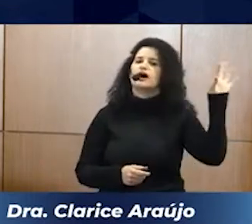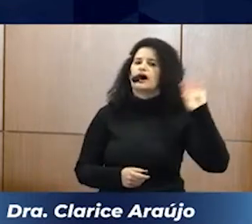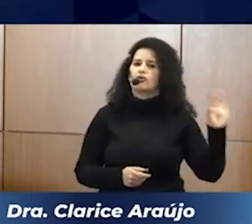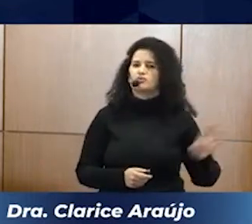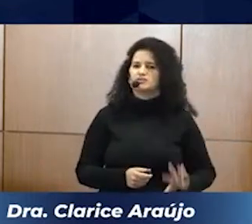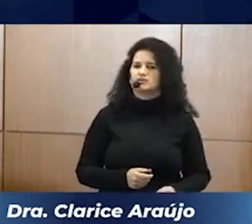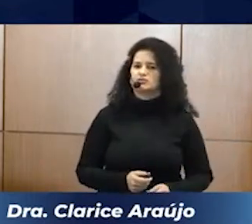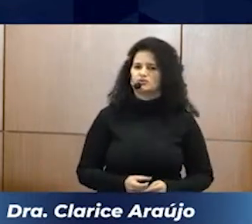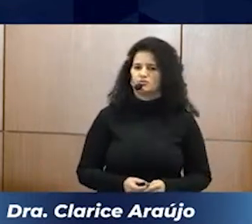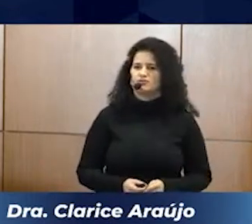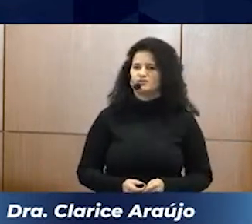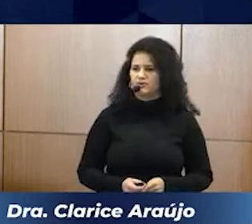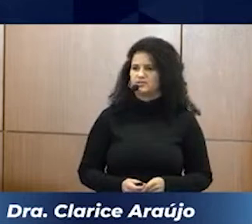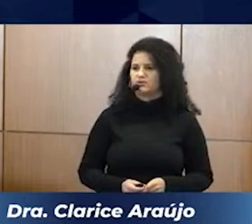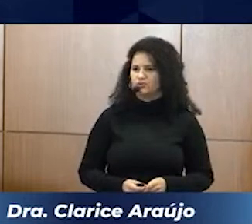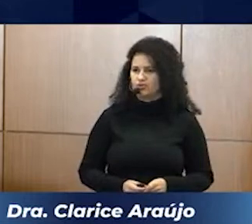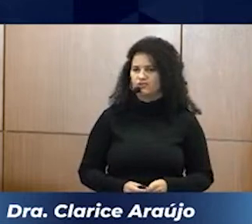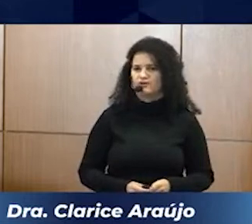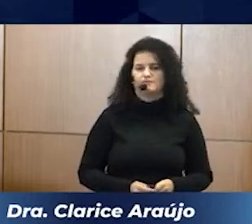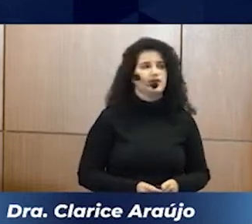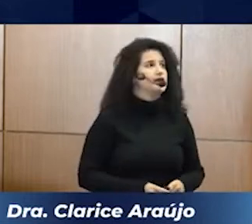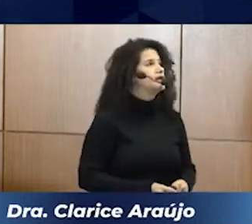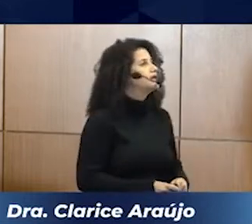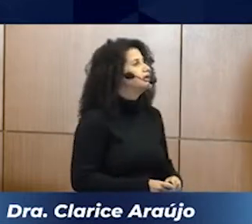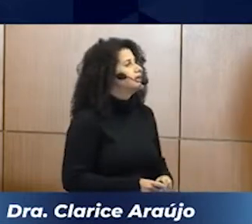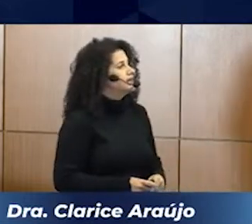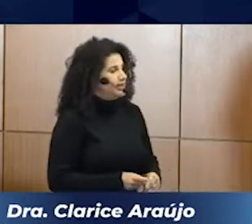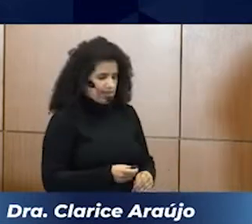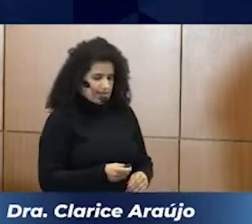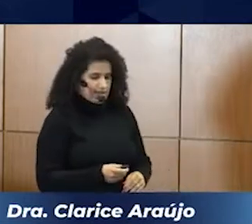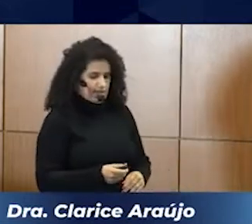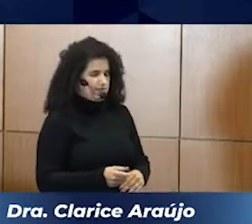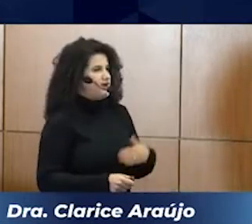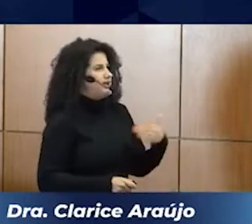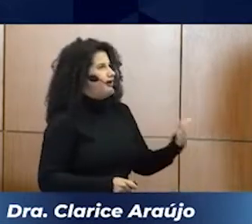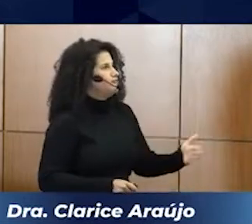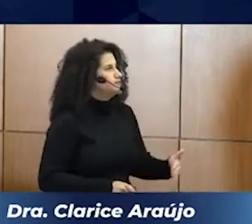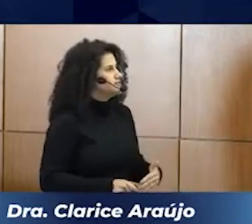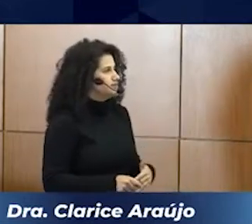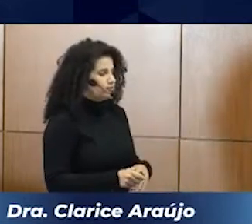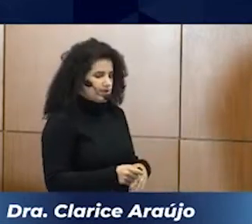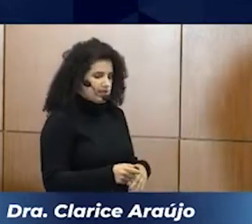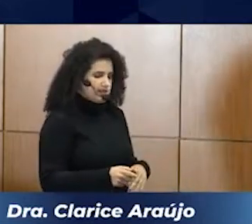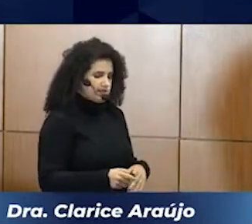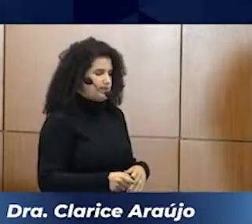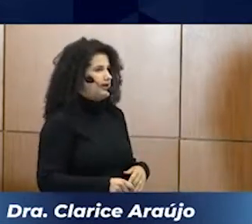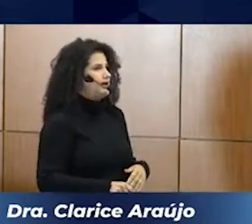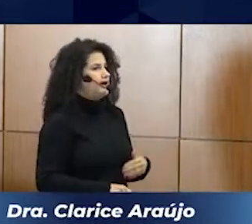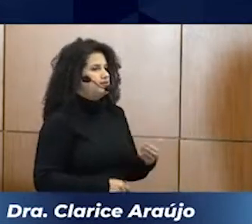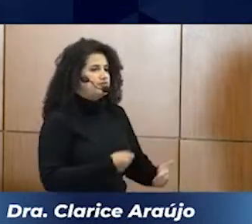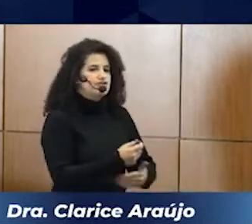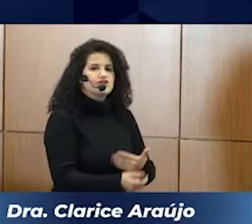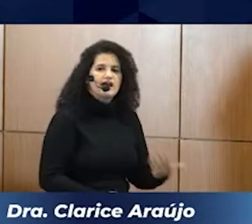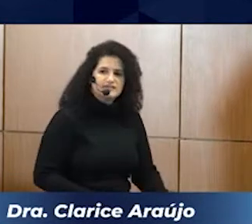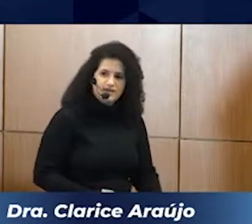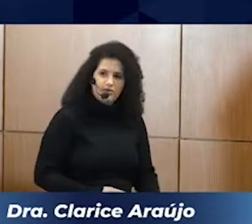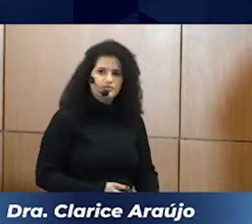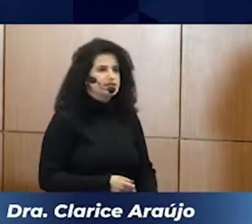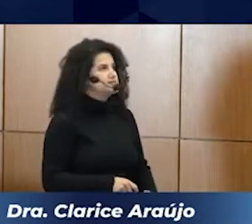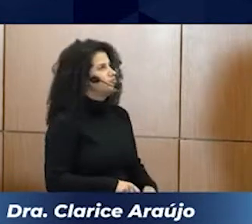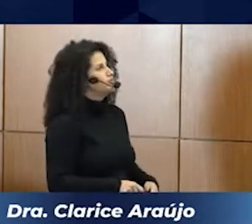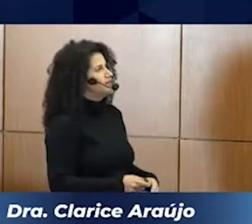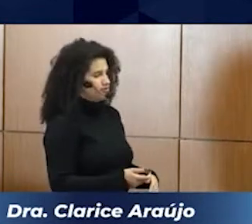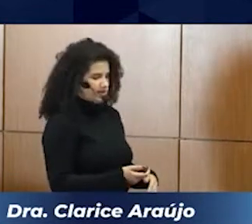cognitiva, algumas questões sobre função executiva. Né? É, vai avançando aí na